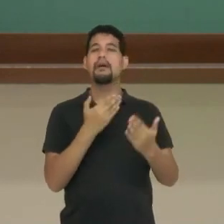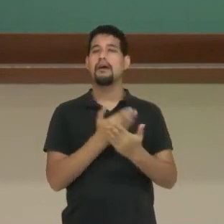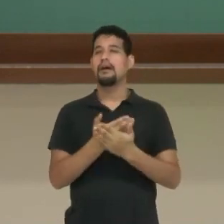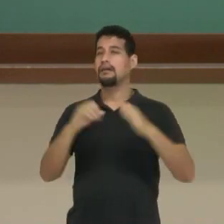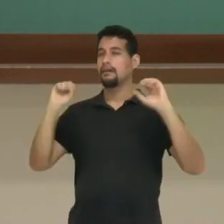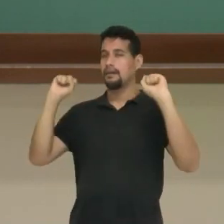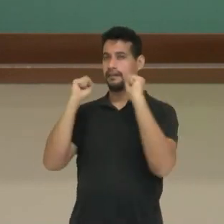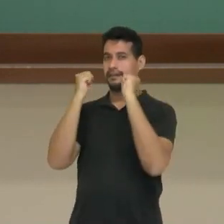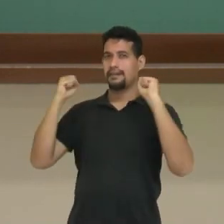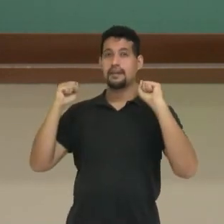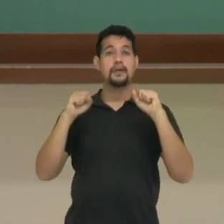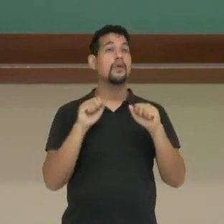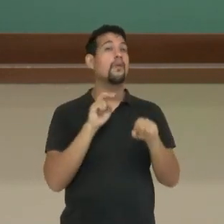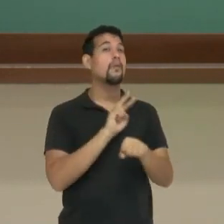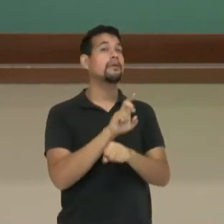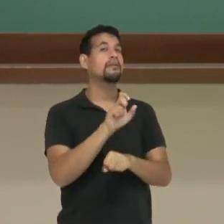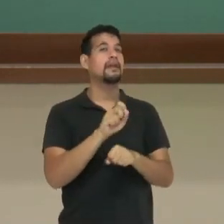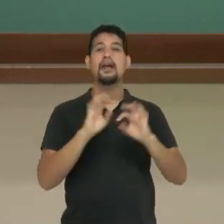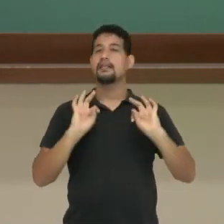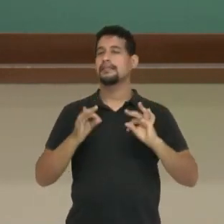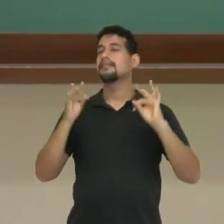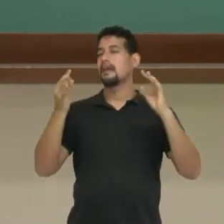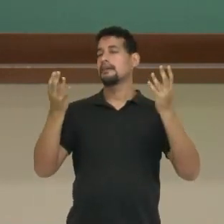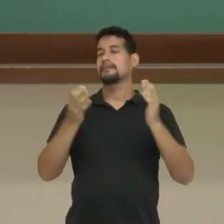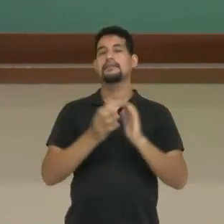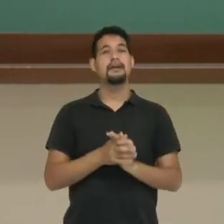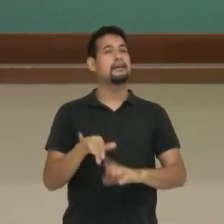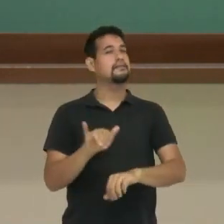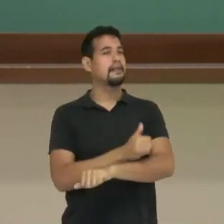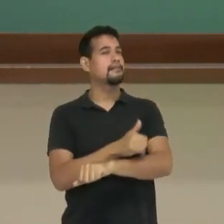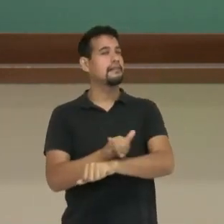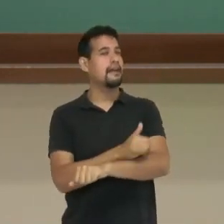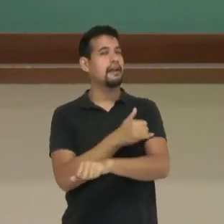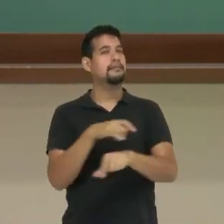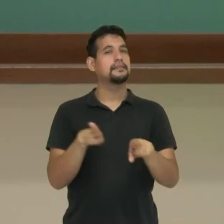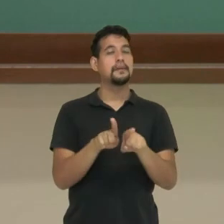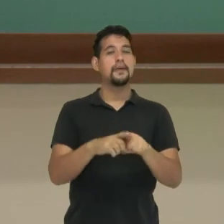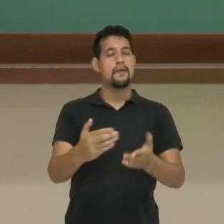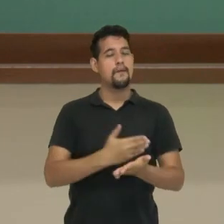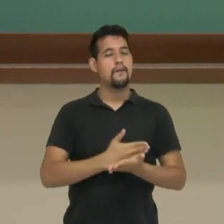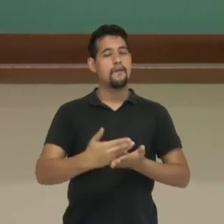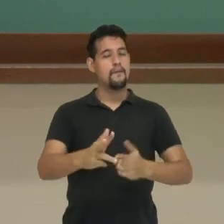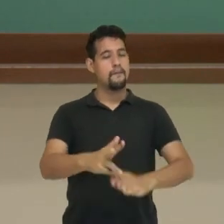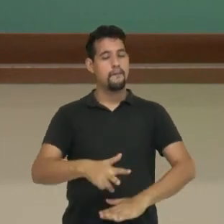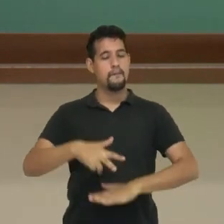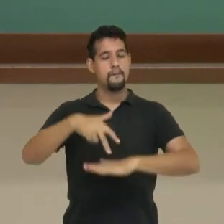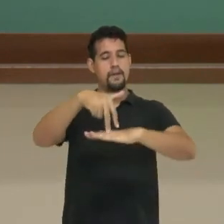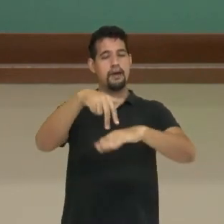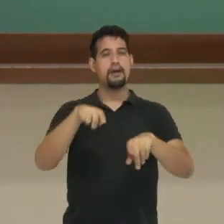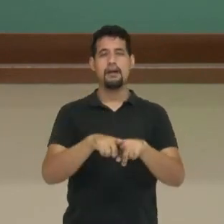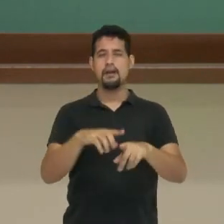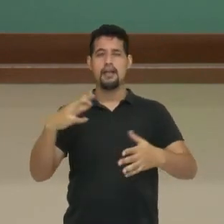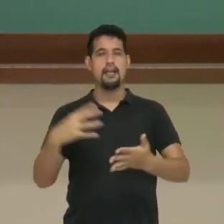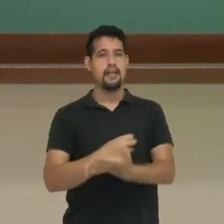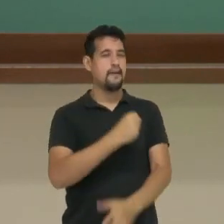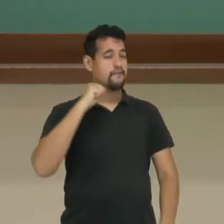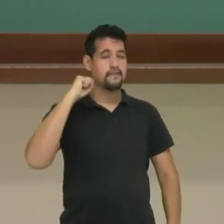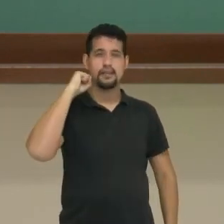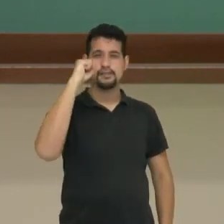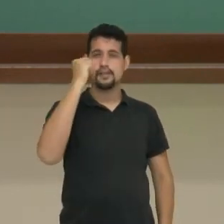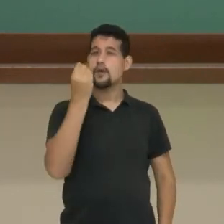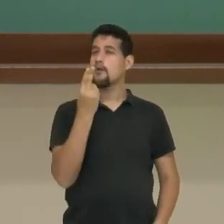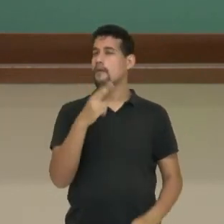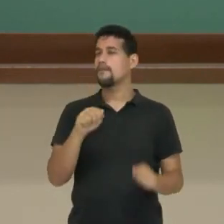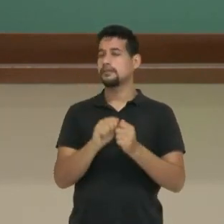educação física se preza pela técnica, pela estratégia, pela iniciativa ao vencer, ao estabelecer